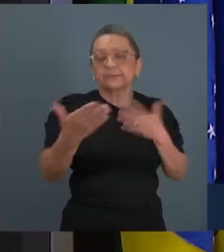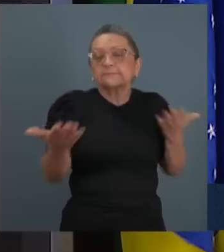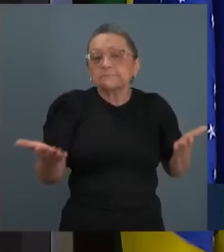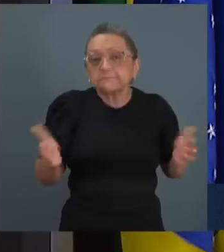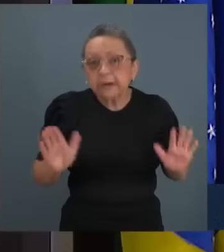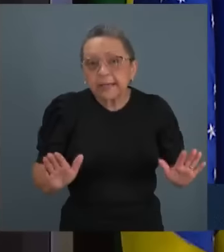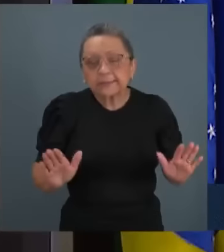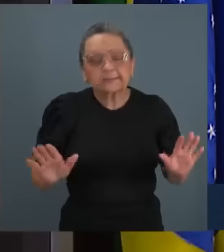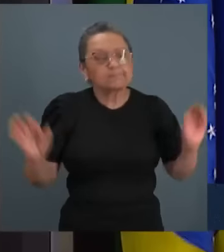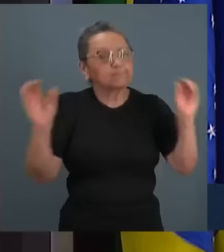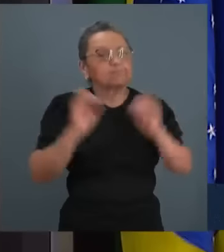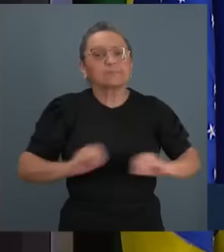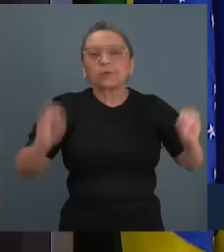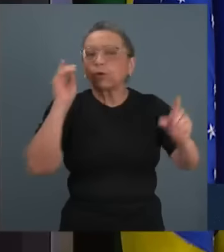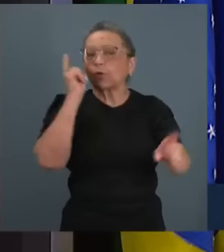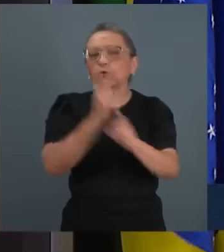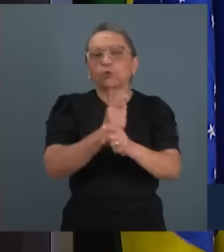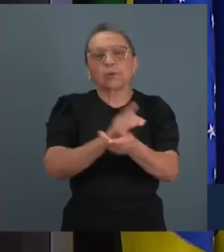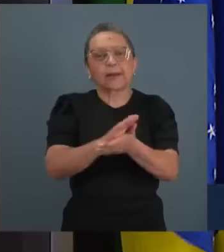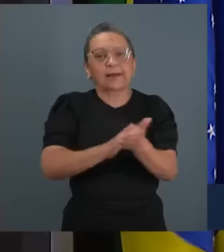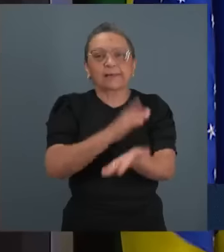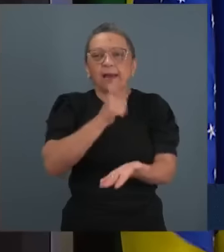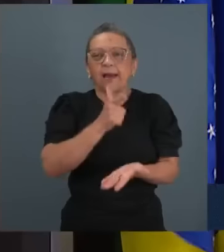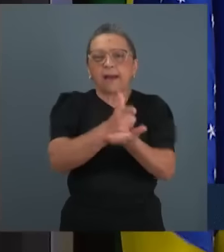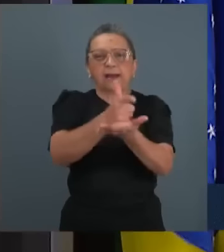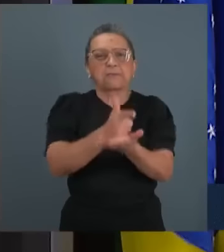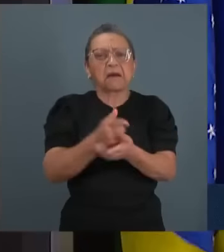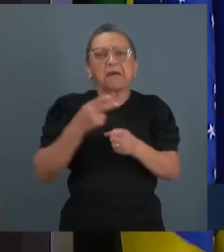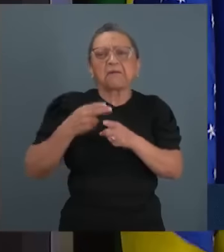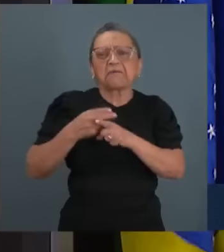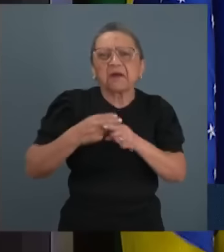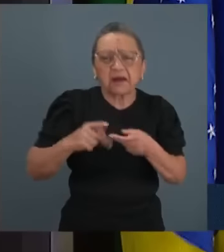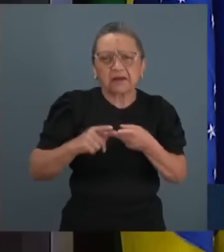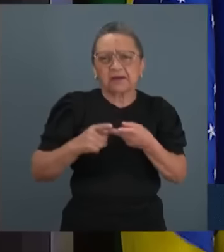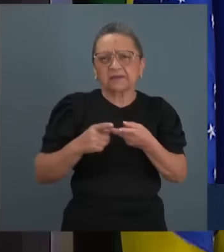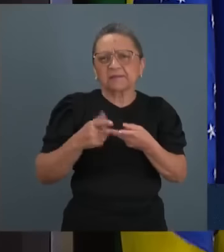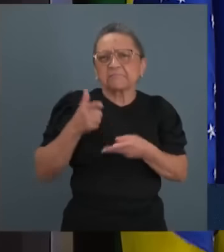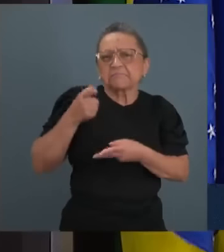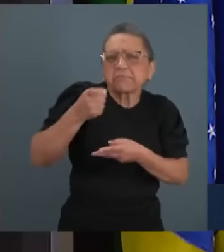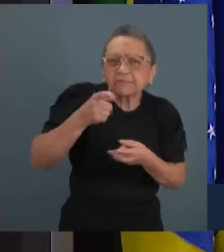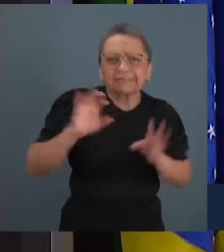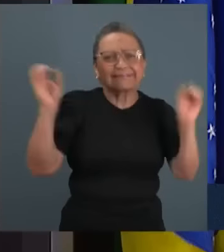mas não foi encontrada nenhuma arma, nem faca, nem branca.